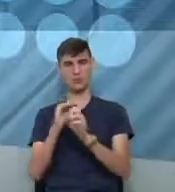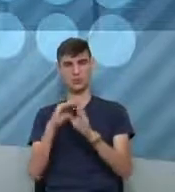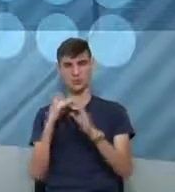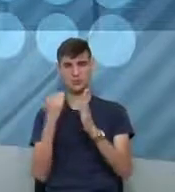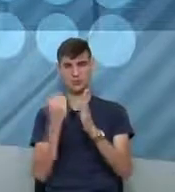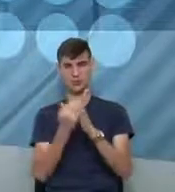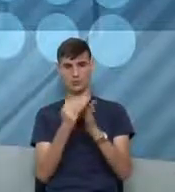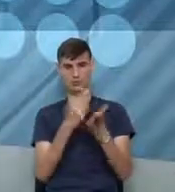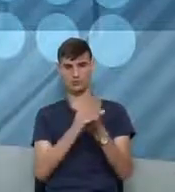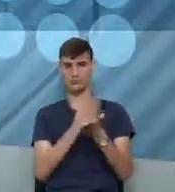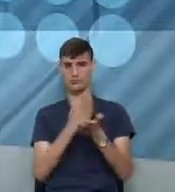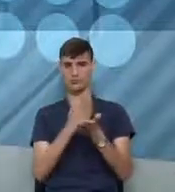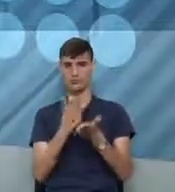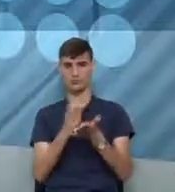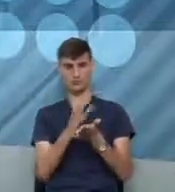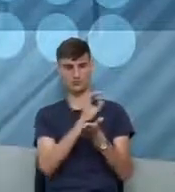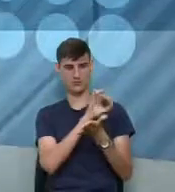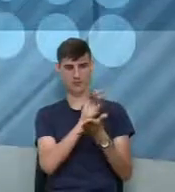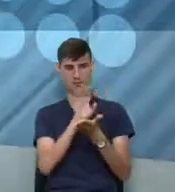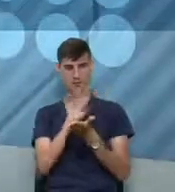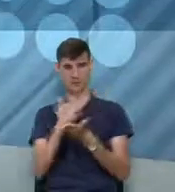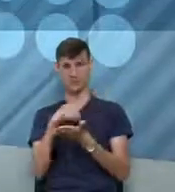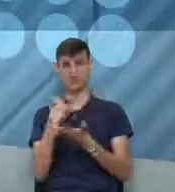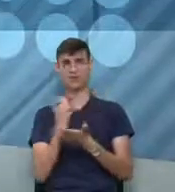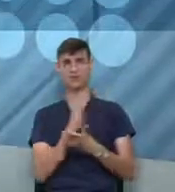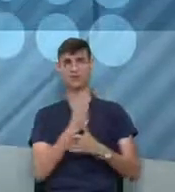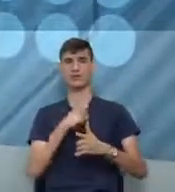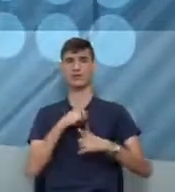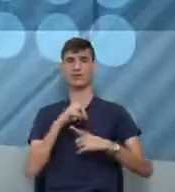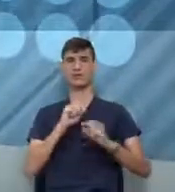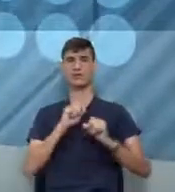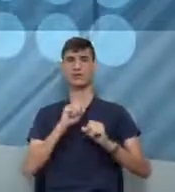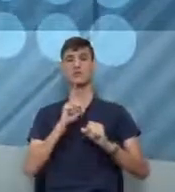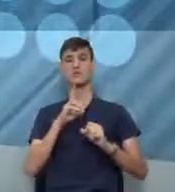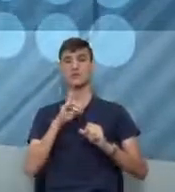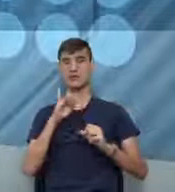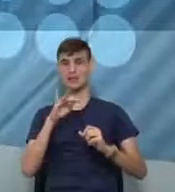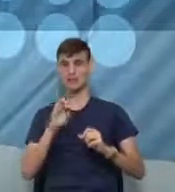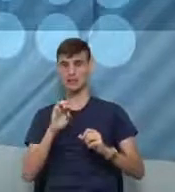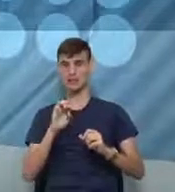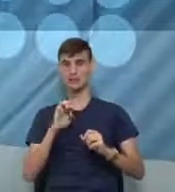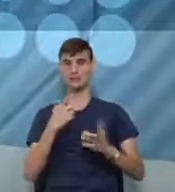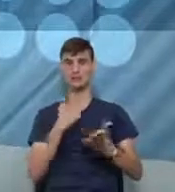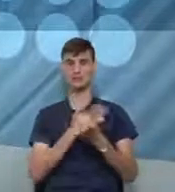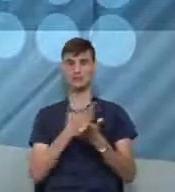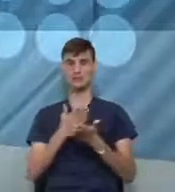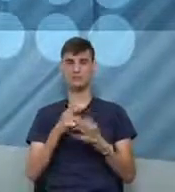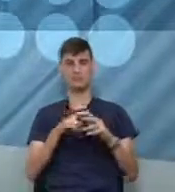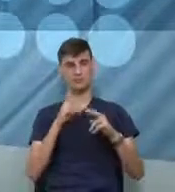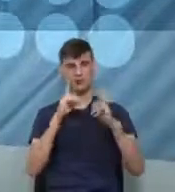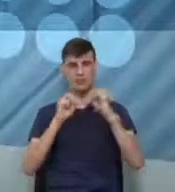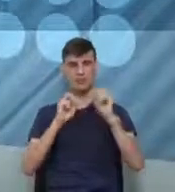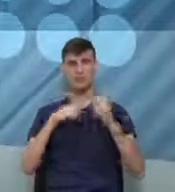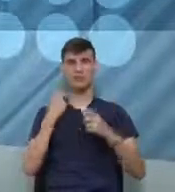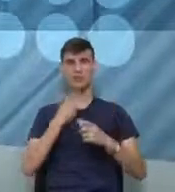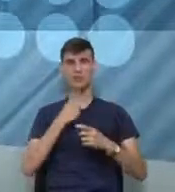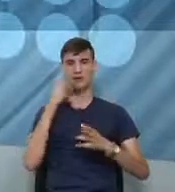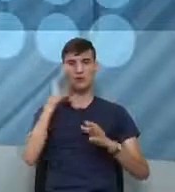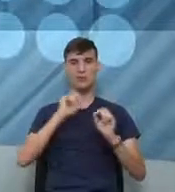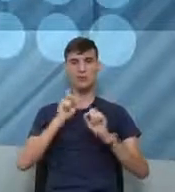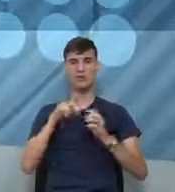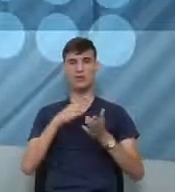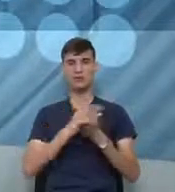termos daquela sequência, nós vamos ter, então, uma série. Vamos ao quadro para que a gente possa entender o que é uma